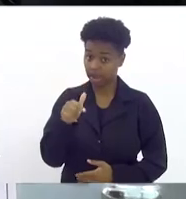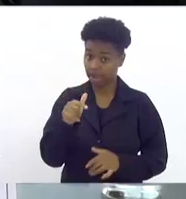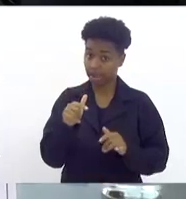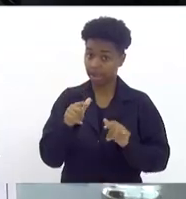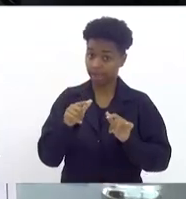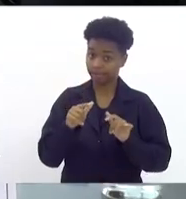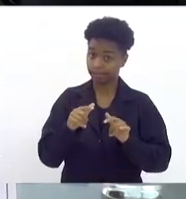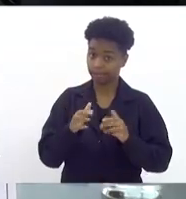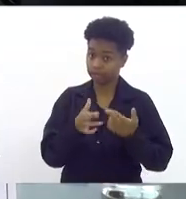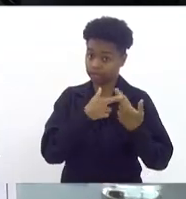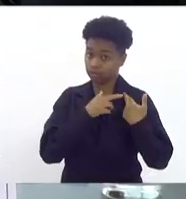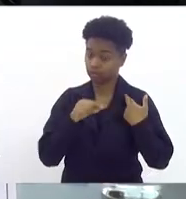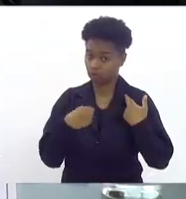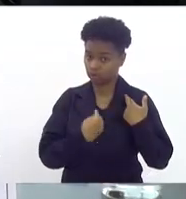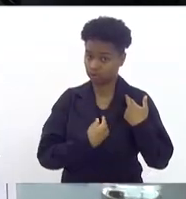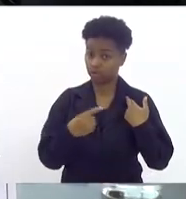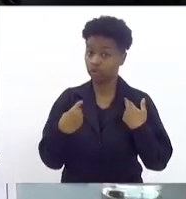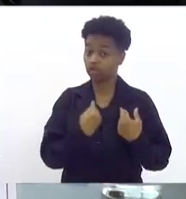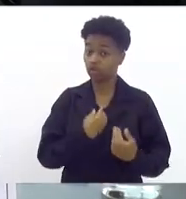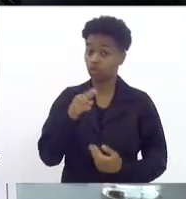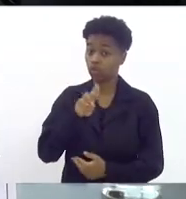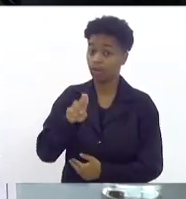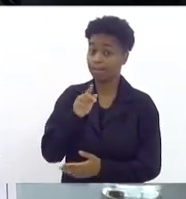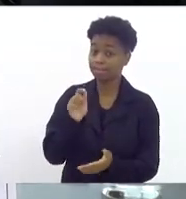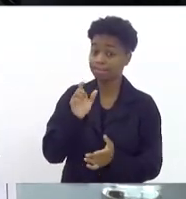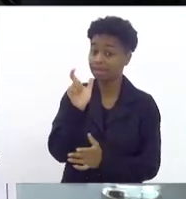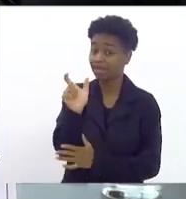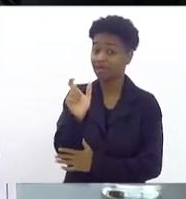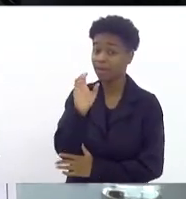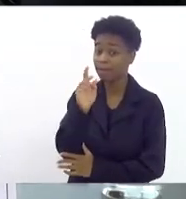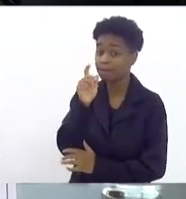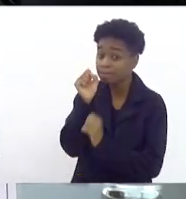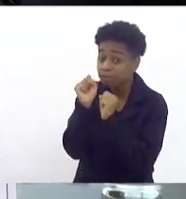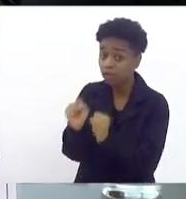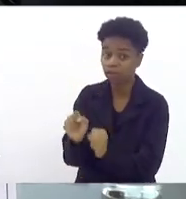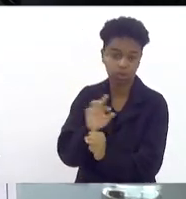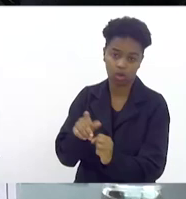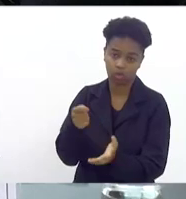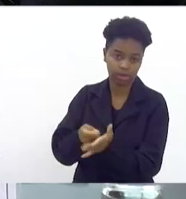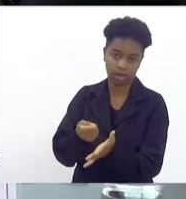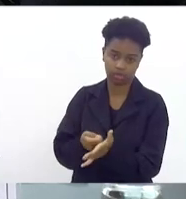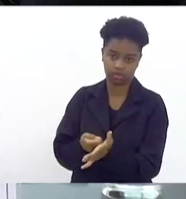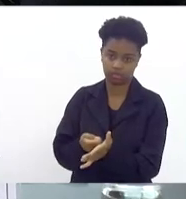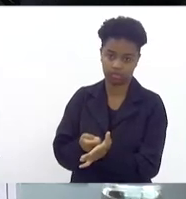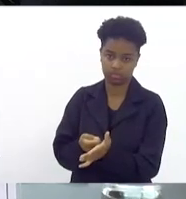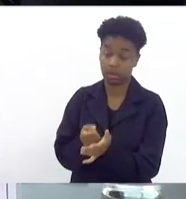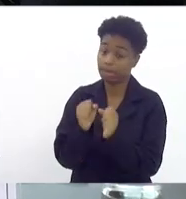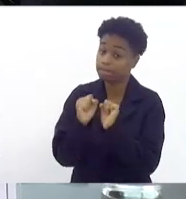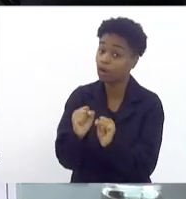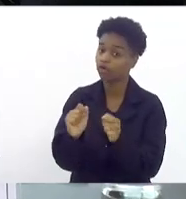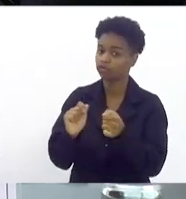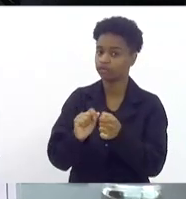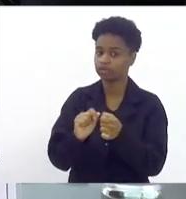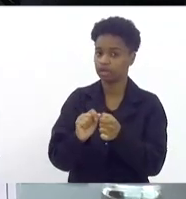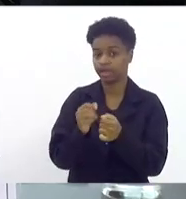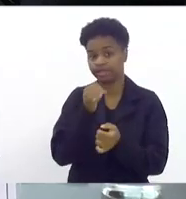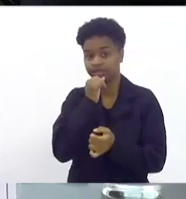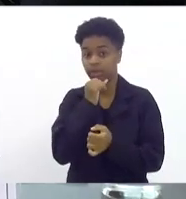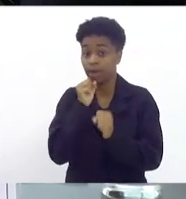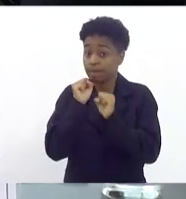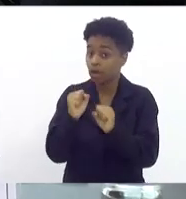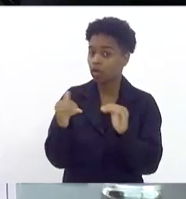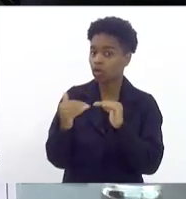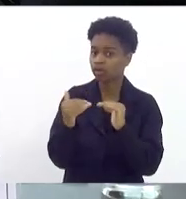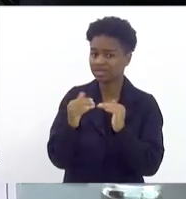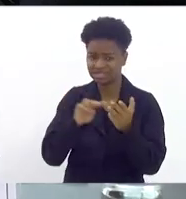daqui, quando a gente usa a palavra poderão, ninguém é obrigado, poderá fazer. O senhor poderá concordar, isso não quer